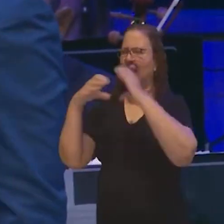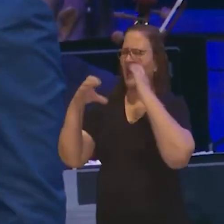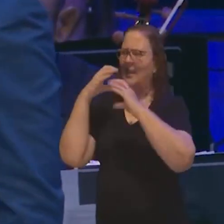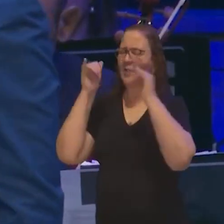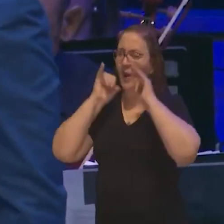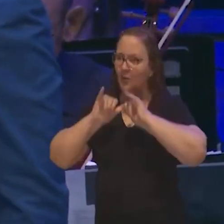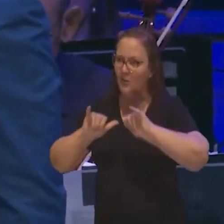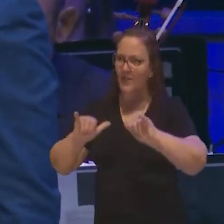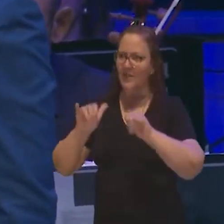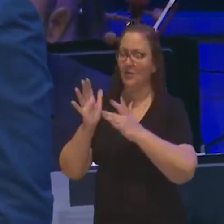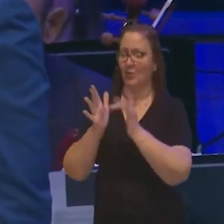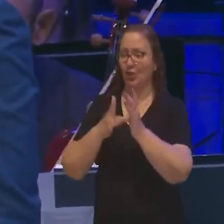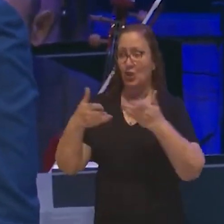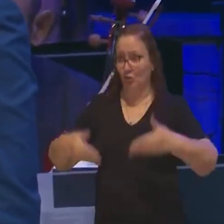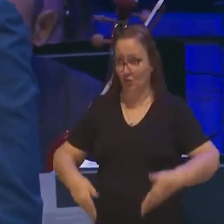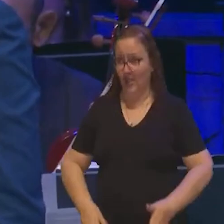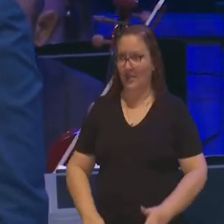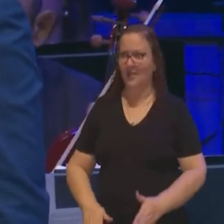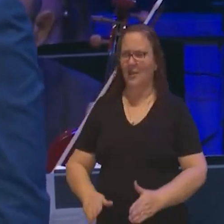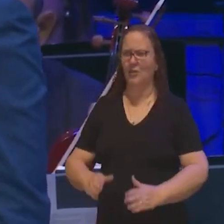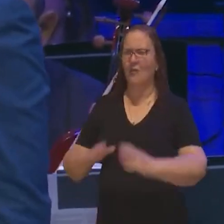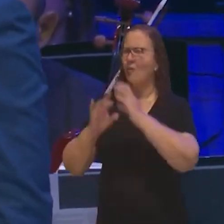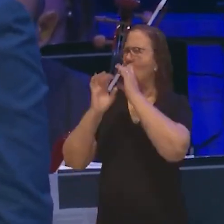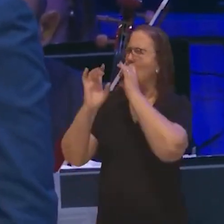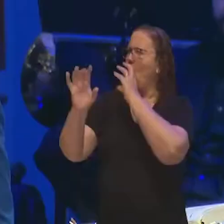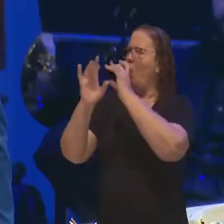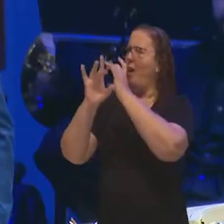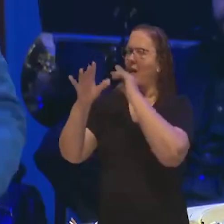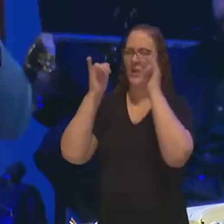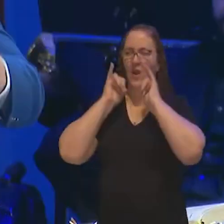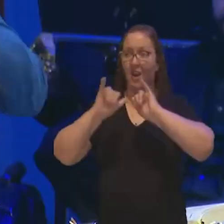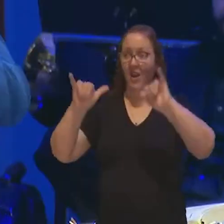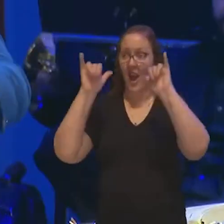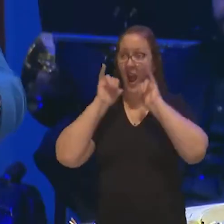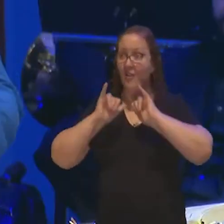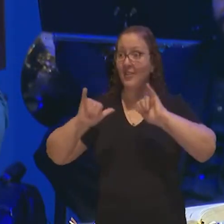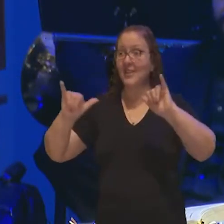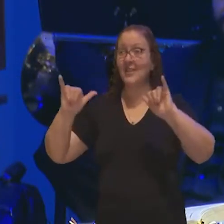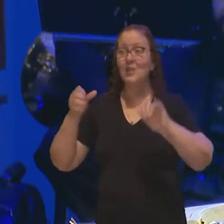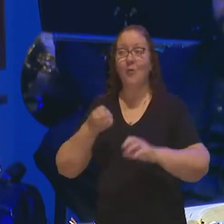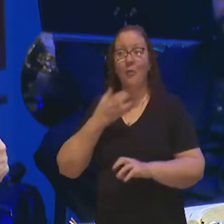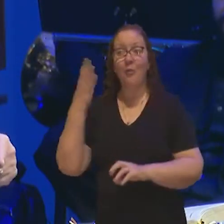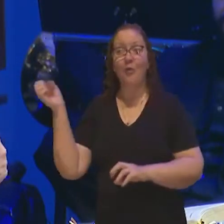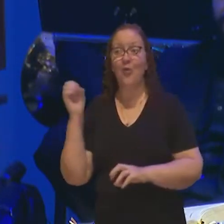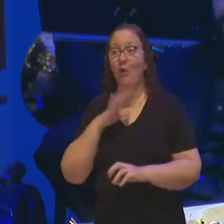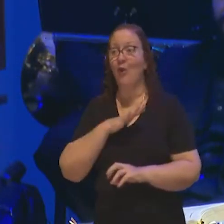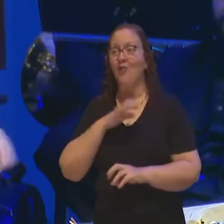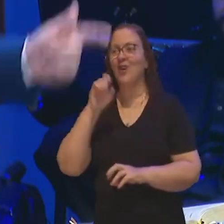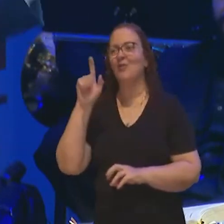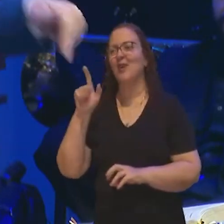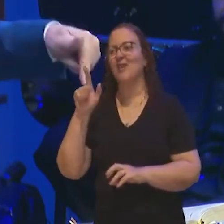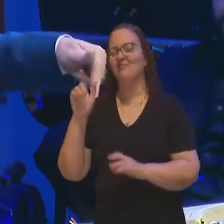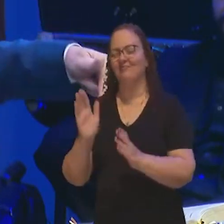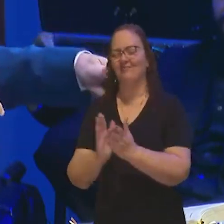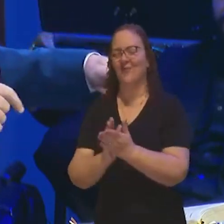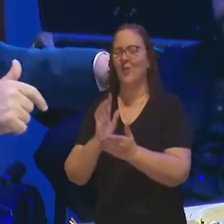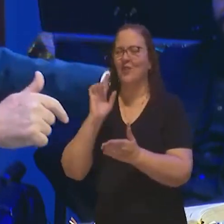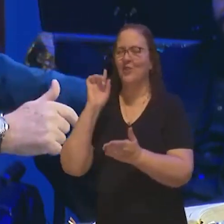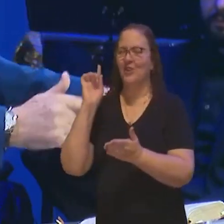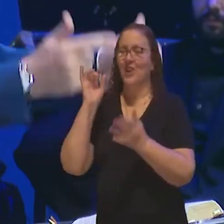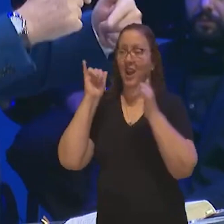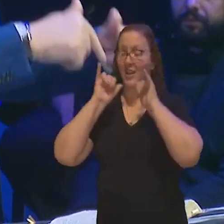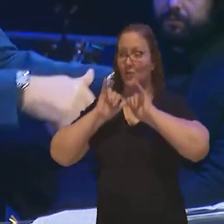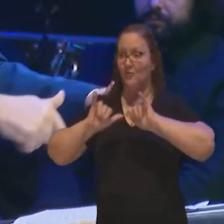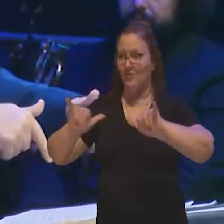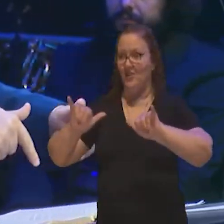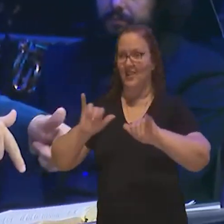anjos tocaram, anunciando a boa nova, a boa notícia. A boa nova é o evangelho. É a notícia de salvação